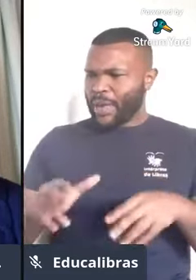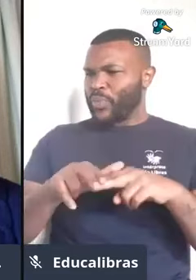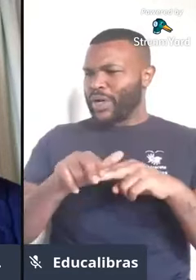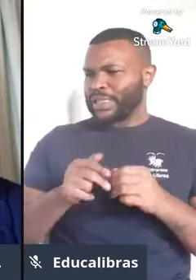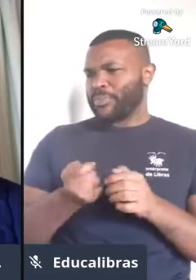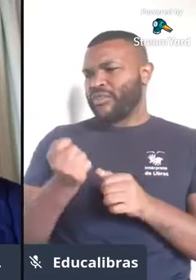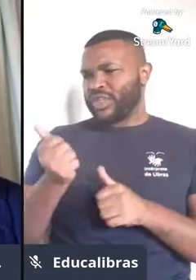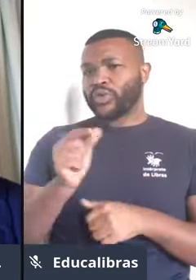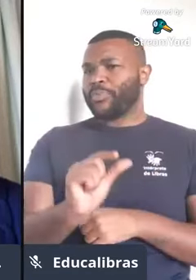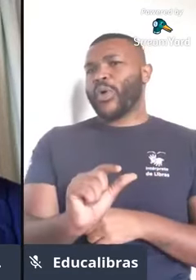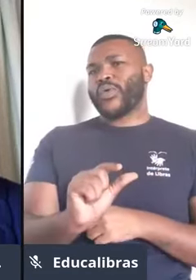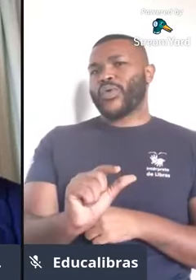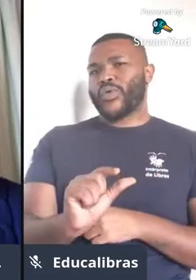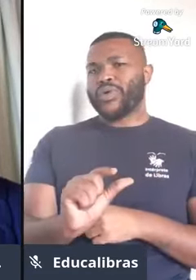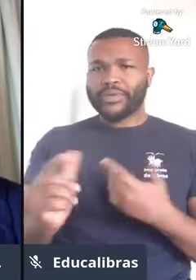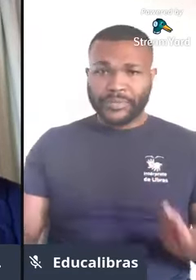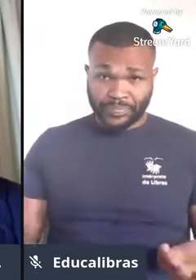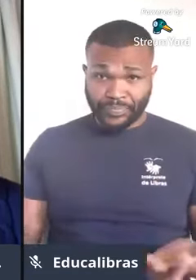Sim. Então, quer dizer,